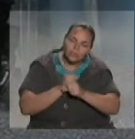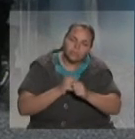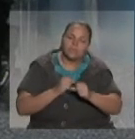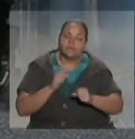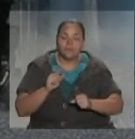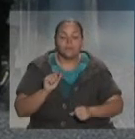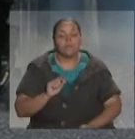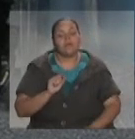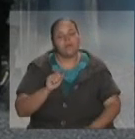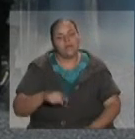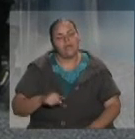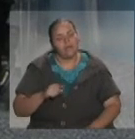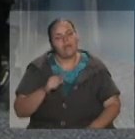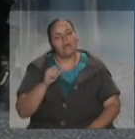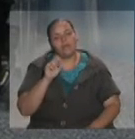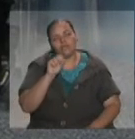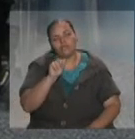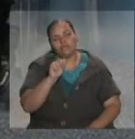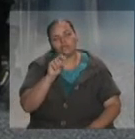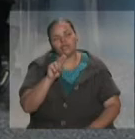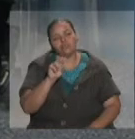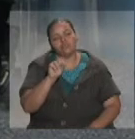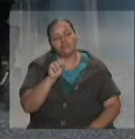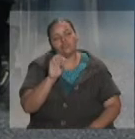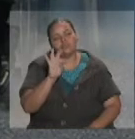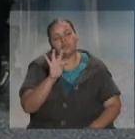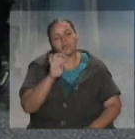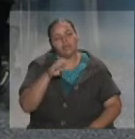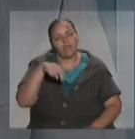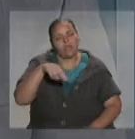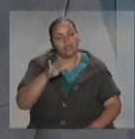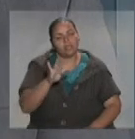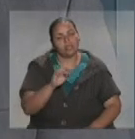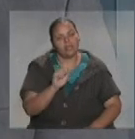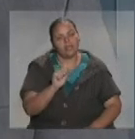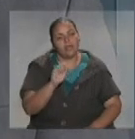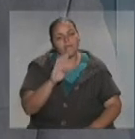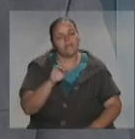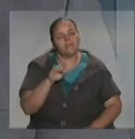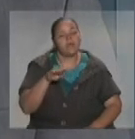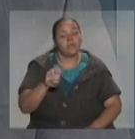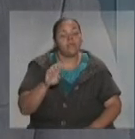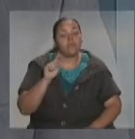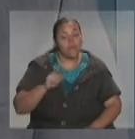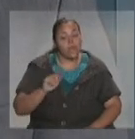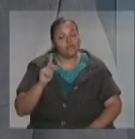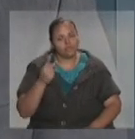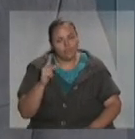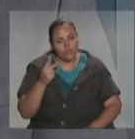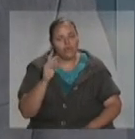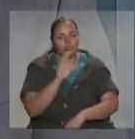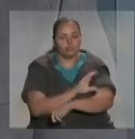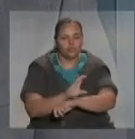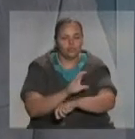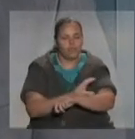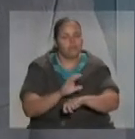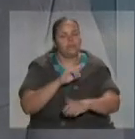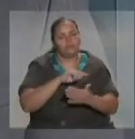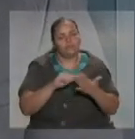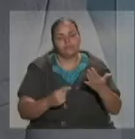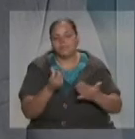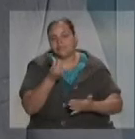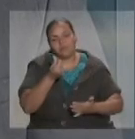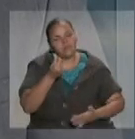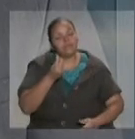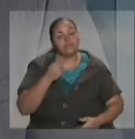fachada, isso tudo está voltado para a sustentabilidade, mas no viés cultural, histórico. Então, como eu falei, são 6